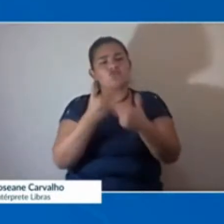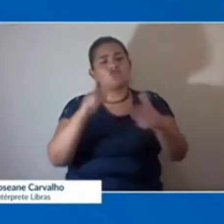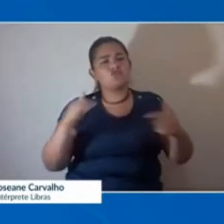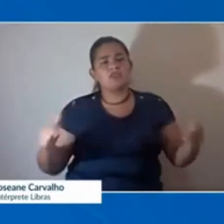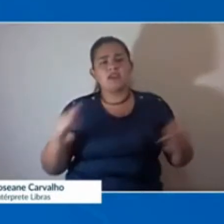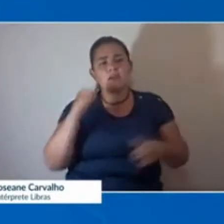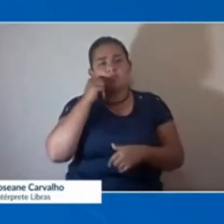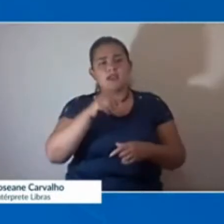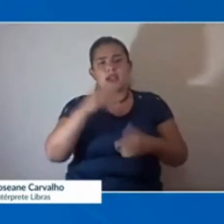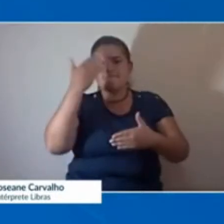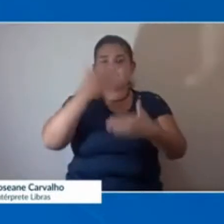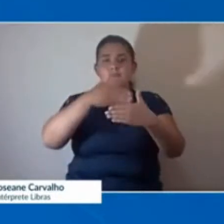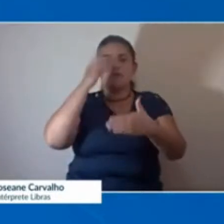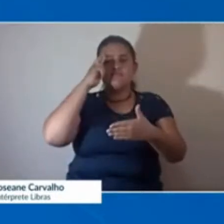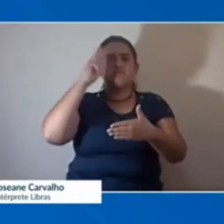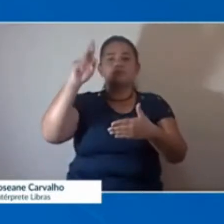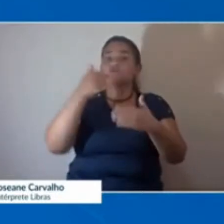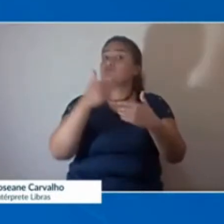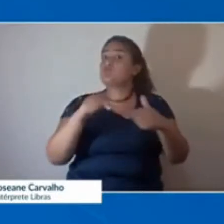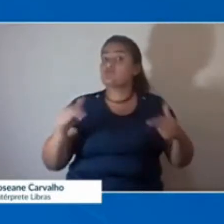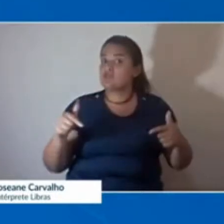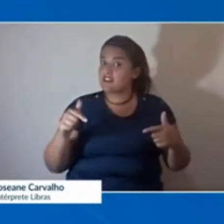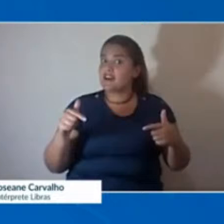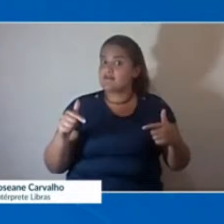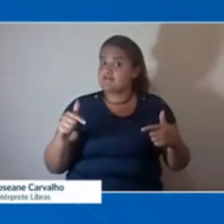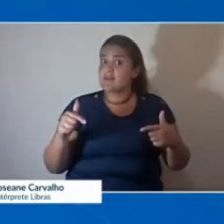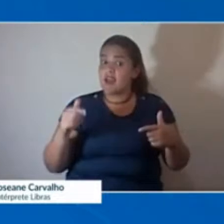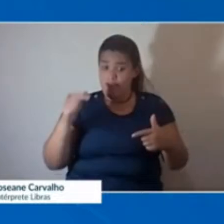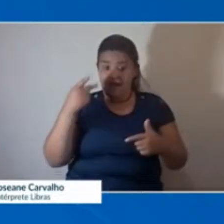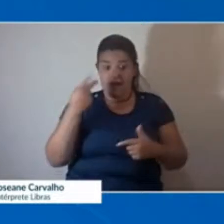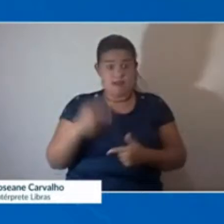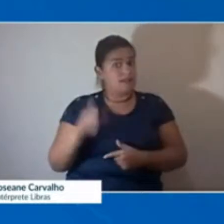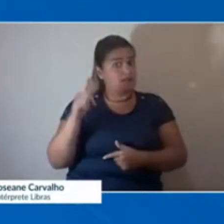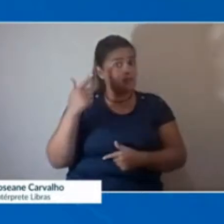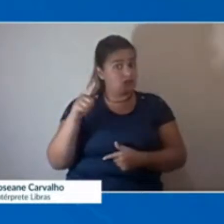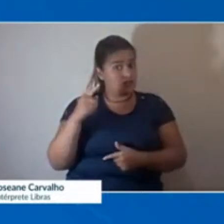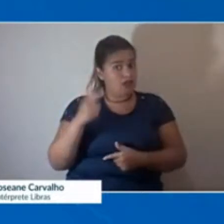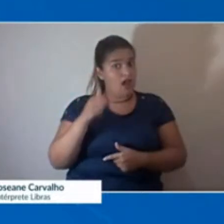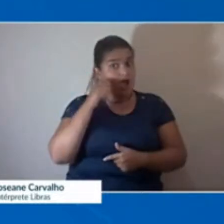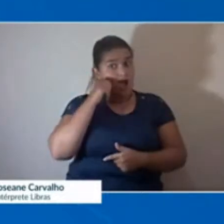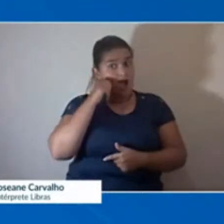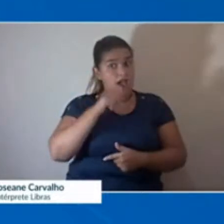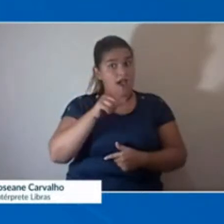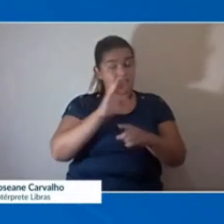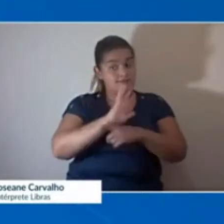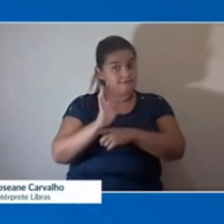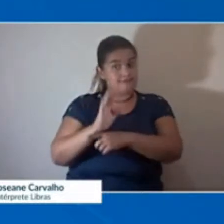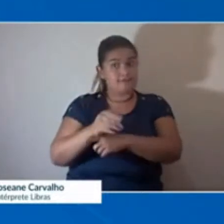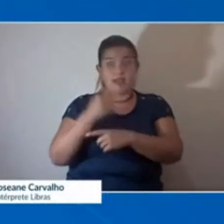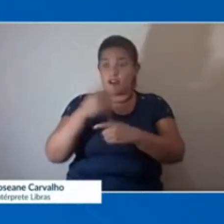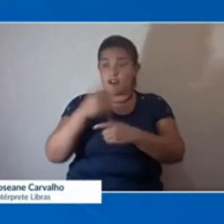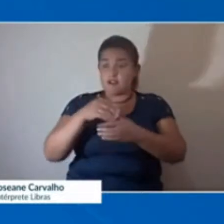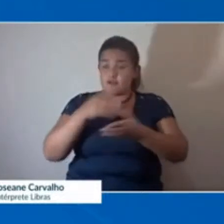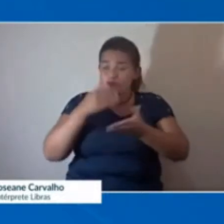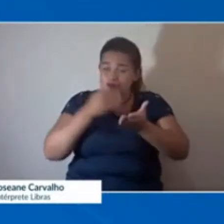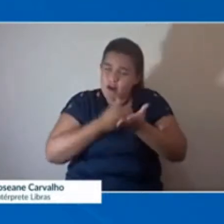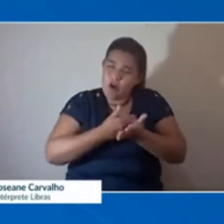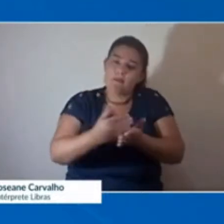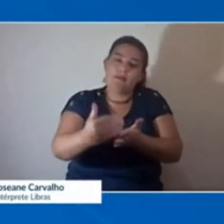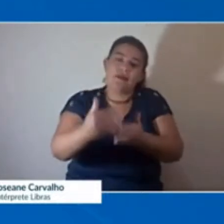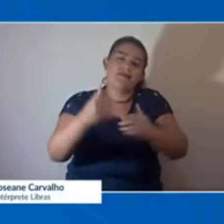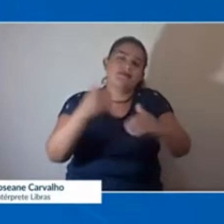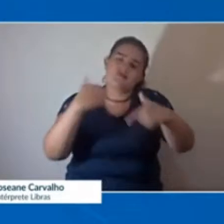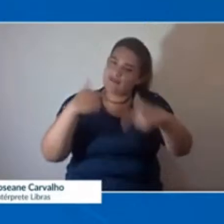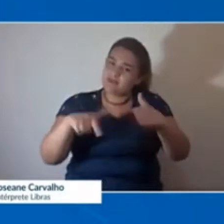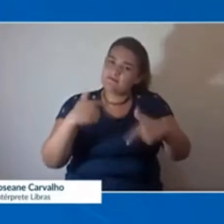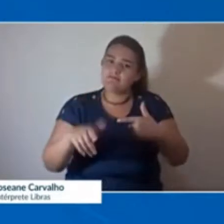mulheres. Quase não tinha, e aqui em Goiás mesmo, Elas Fazem Cinema, é uma mostra percursora desse trabalho, né? E